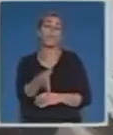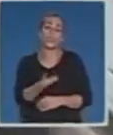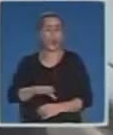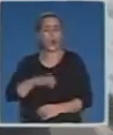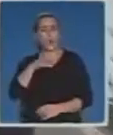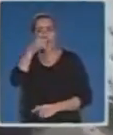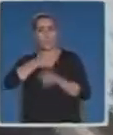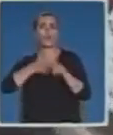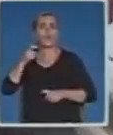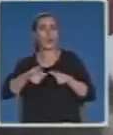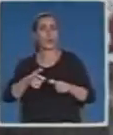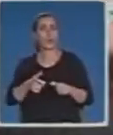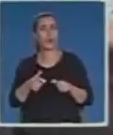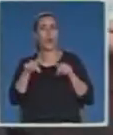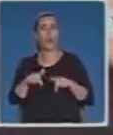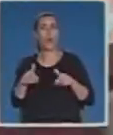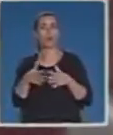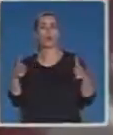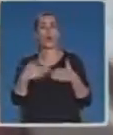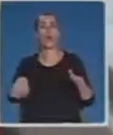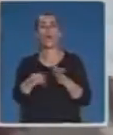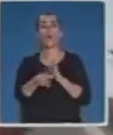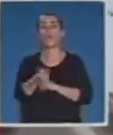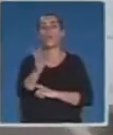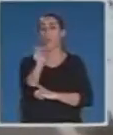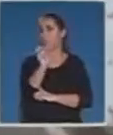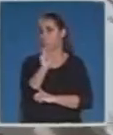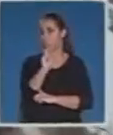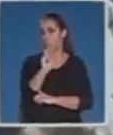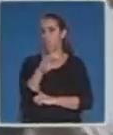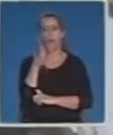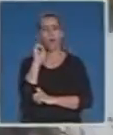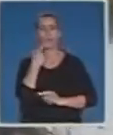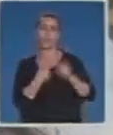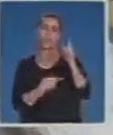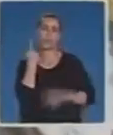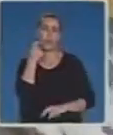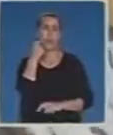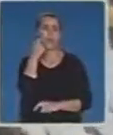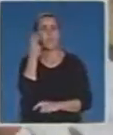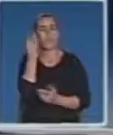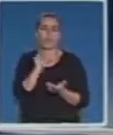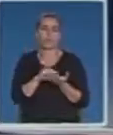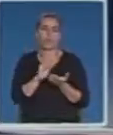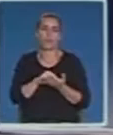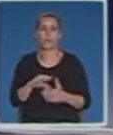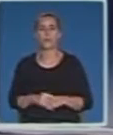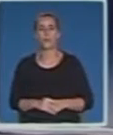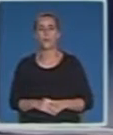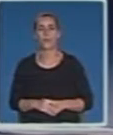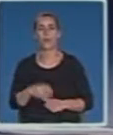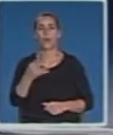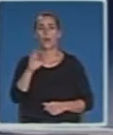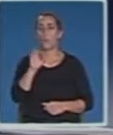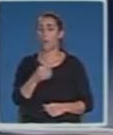no povo. Hoje, num dos maiores portos de pesca da Terceira, ouviu as queixas de quem vive com pouco. Paulo